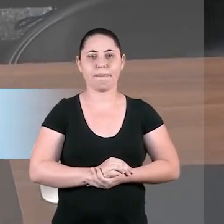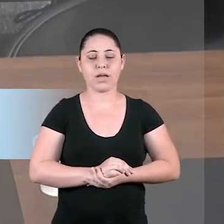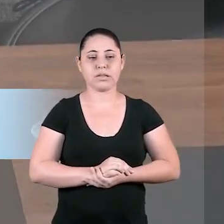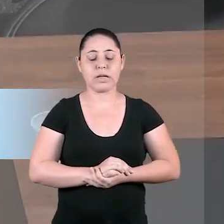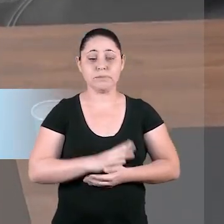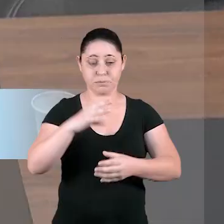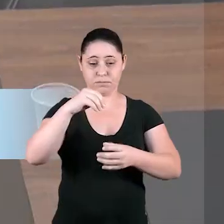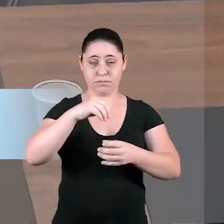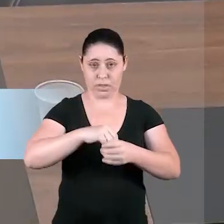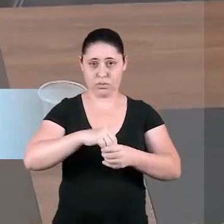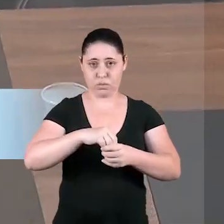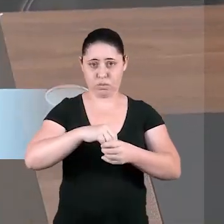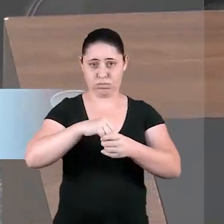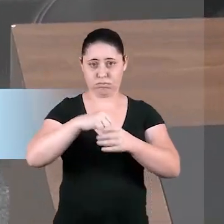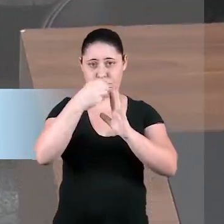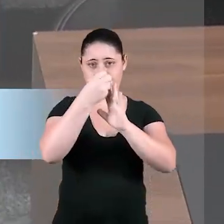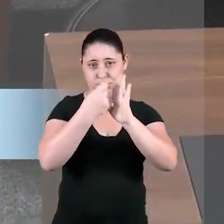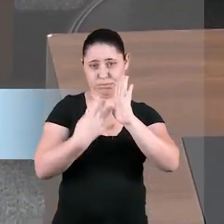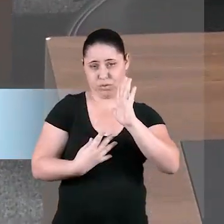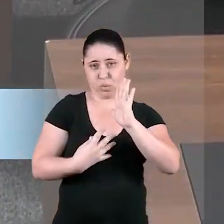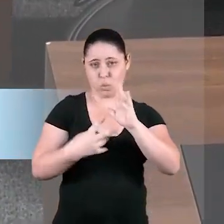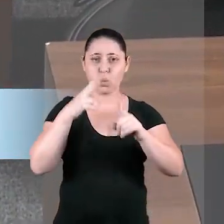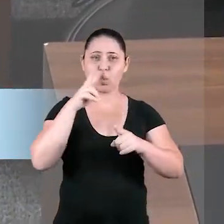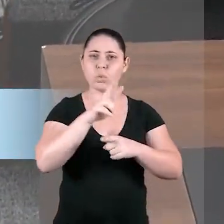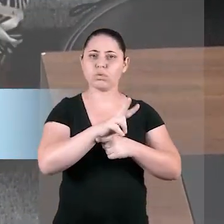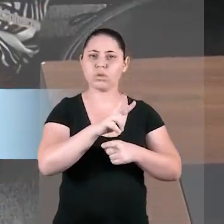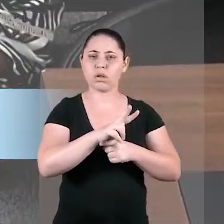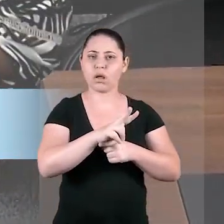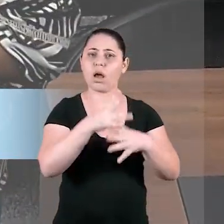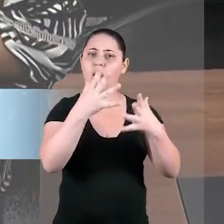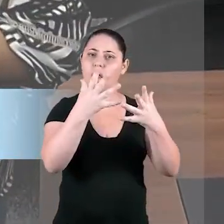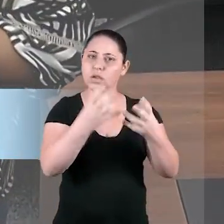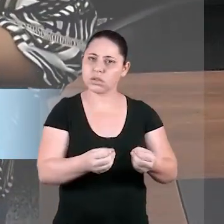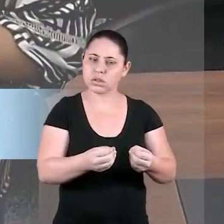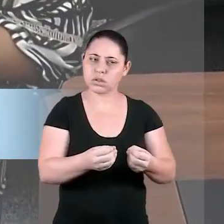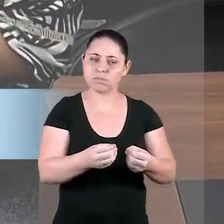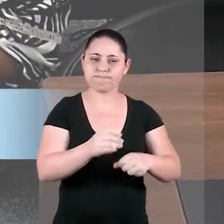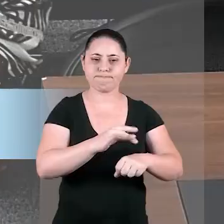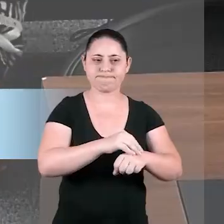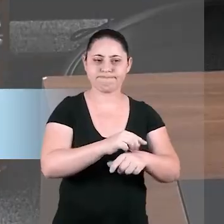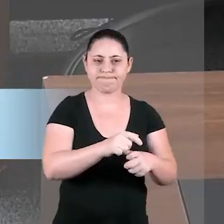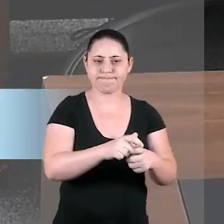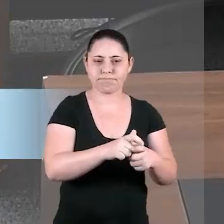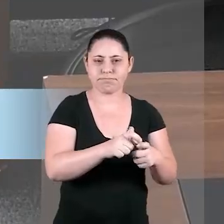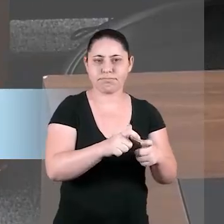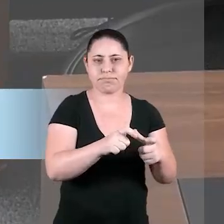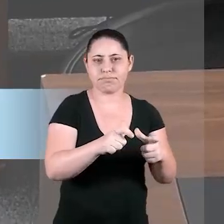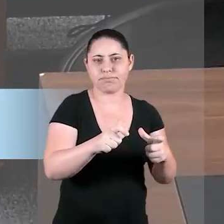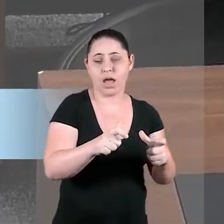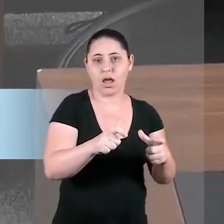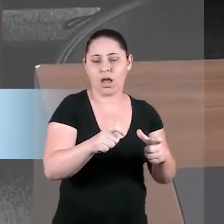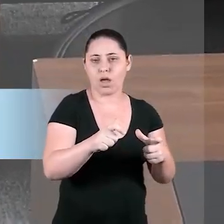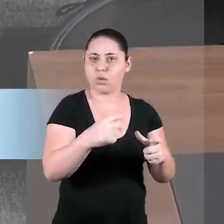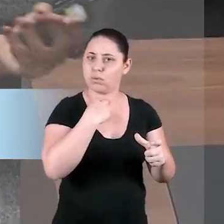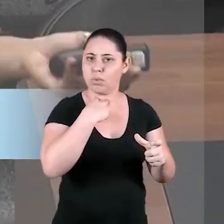Dentro dos cuidados paliativos, nós fazemos, né, a aceitação da evolução da doença. Então, nós não